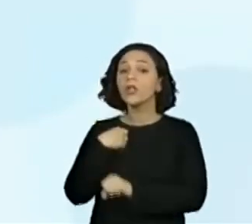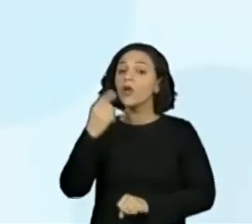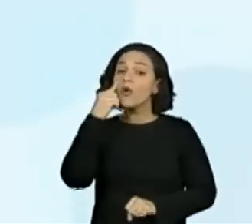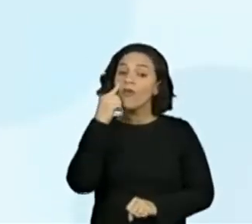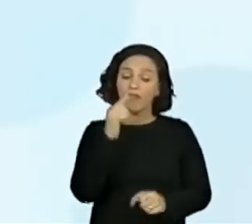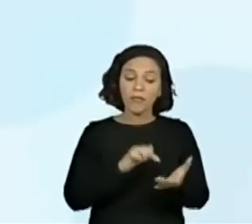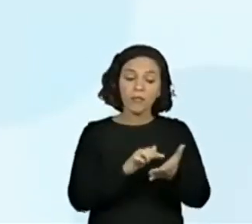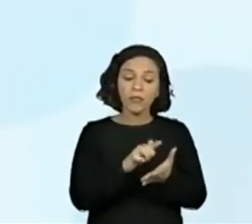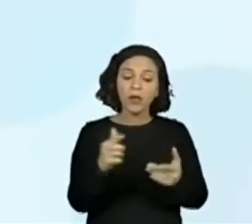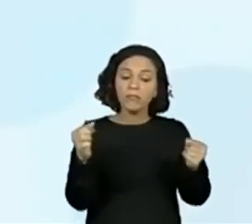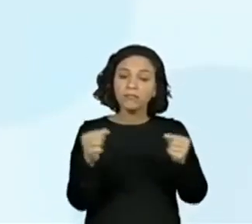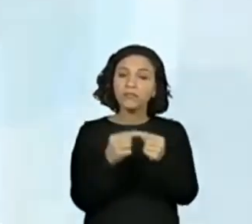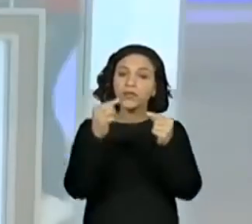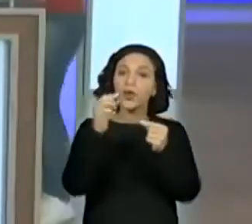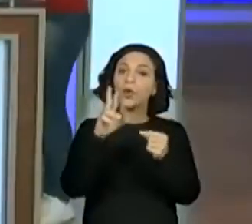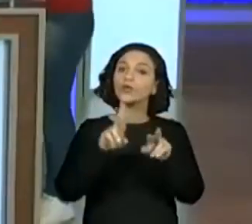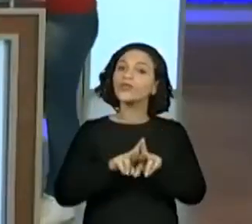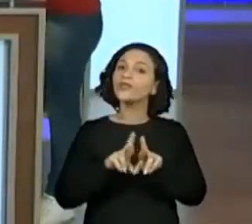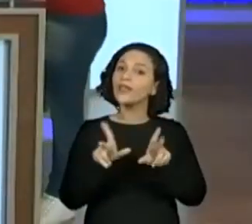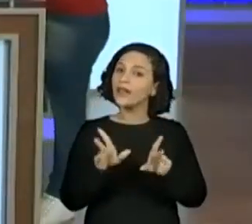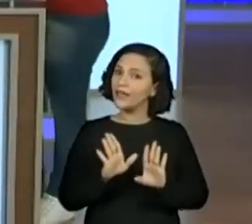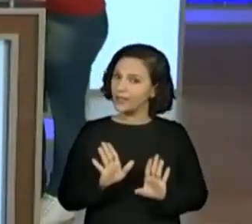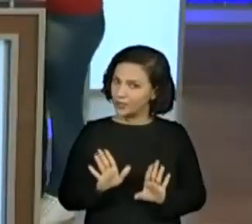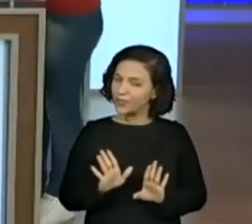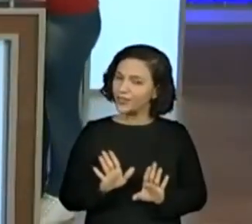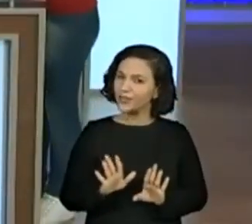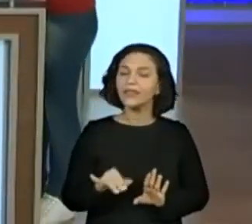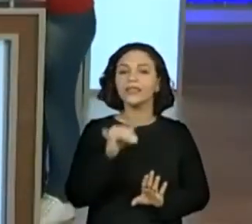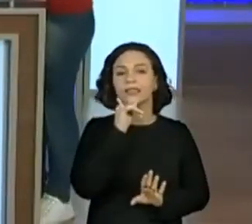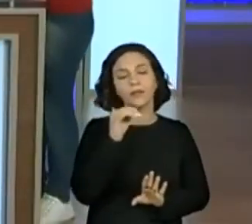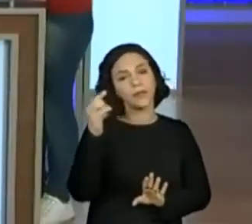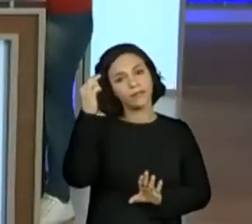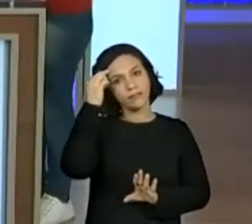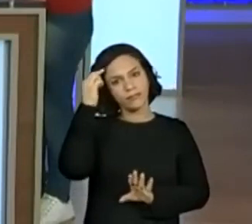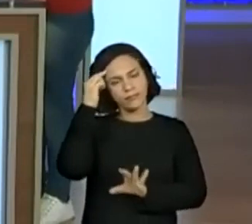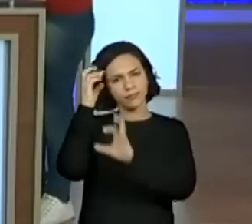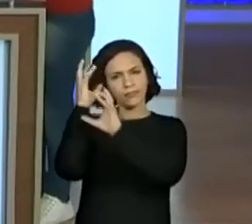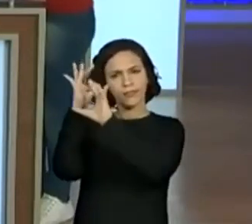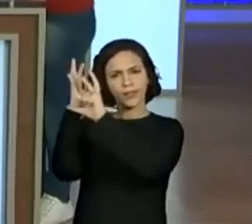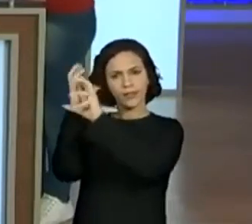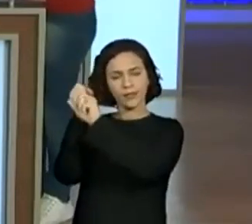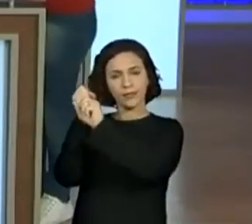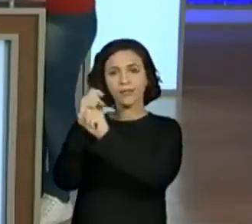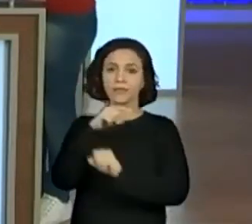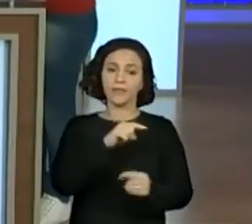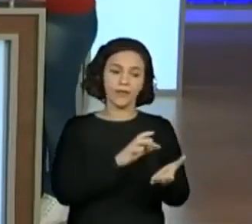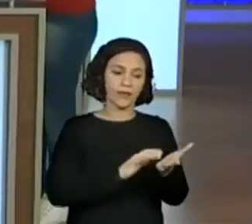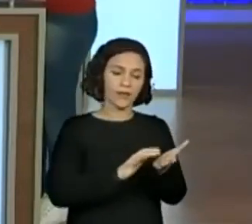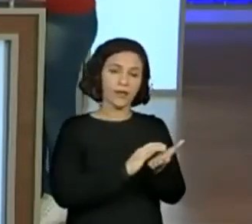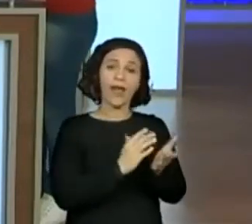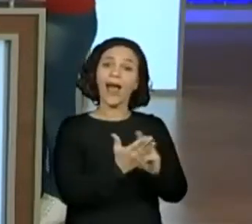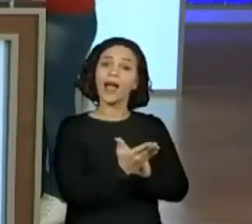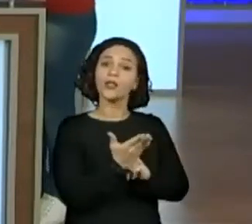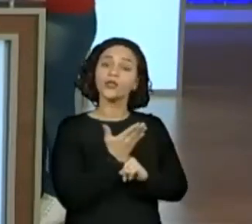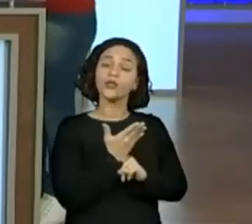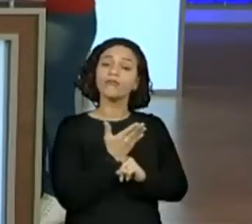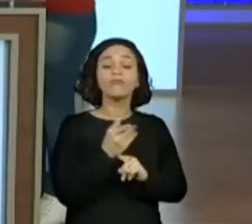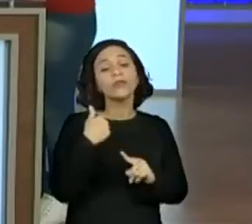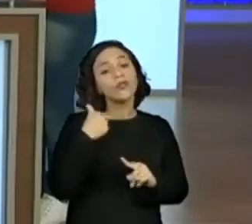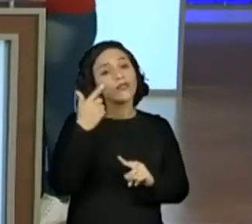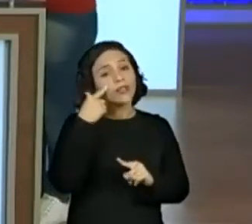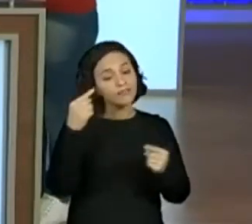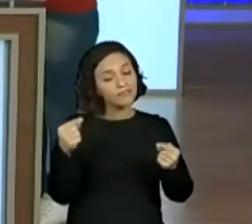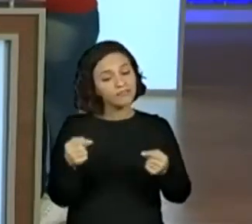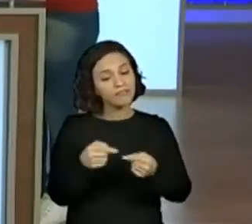mesmo, olha só. Nós podemos fazer o cálculo mental, não é? Mas através da calculadora, nós podemos conferir se ele